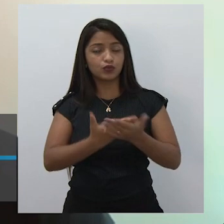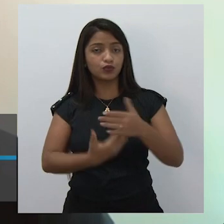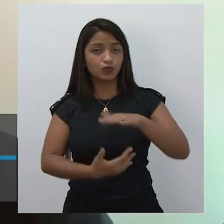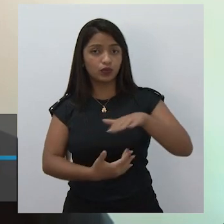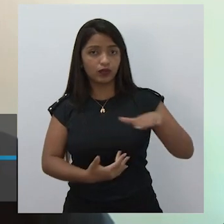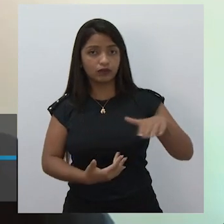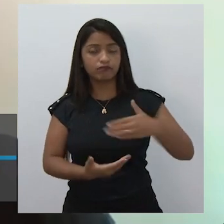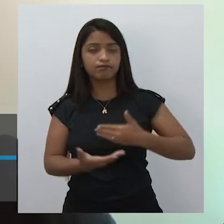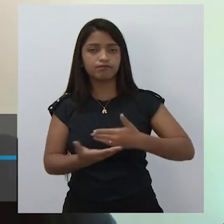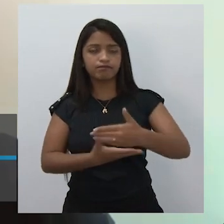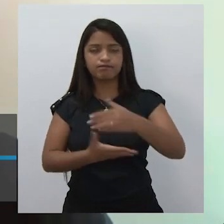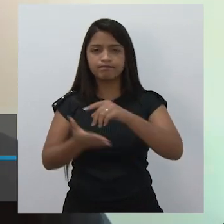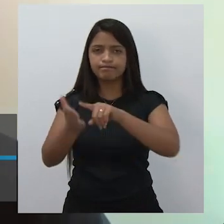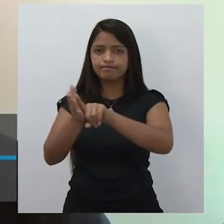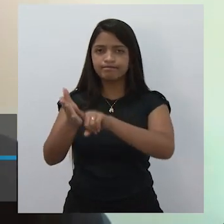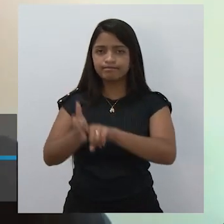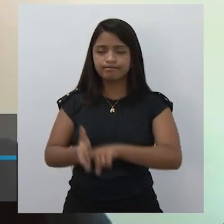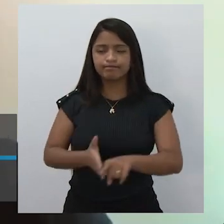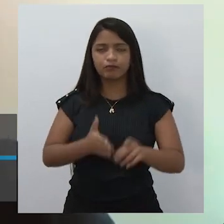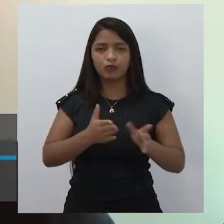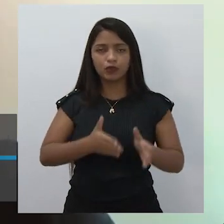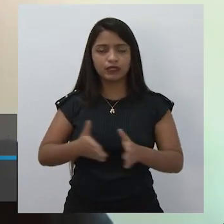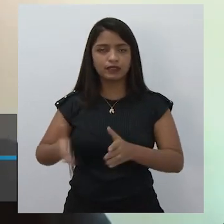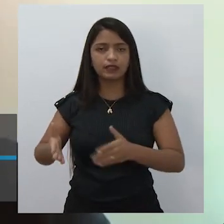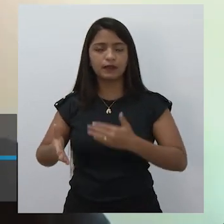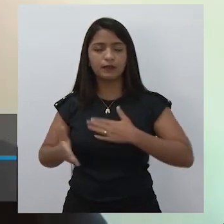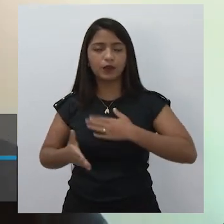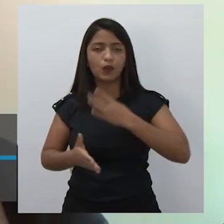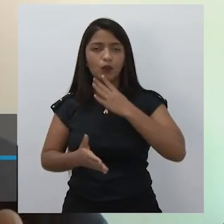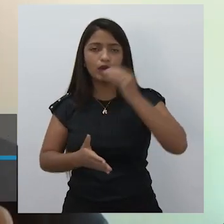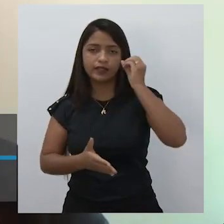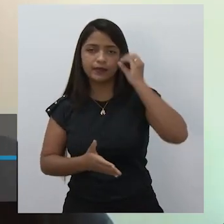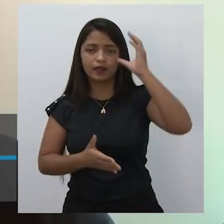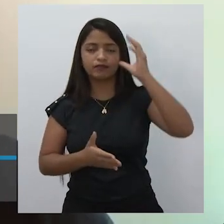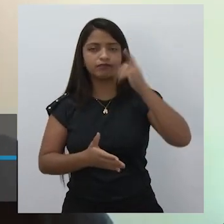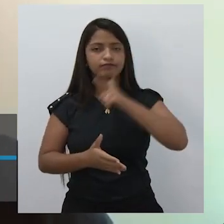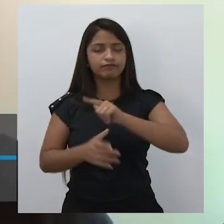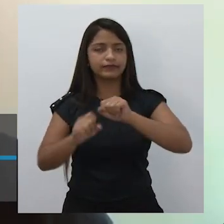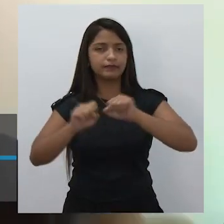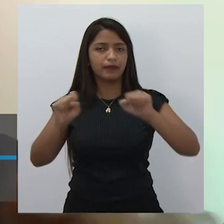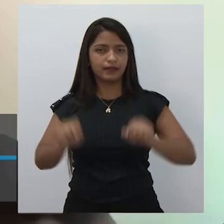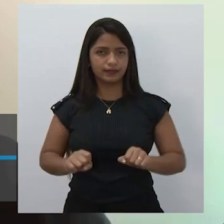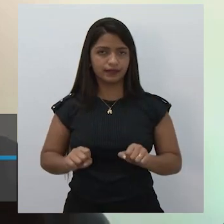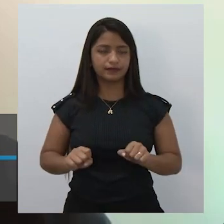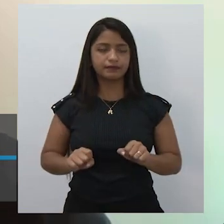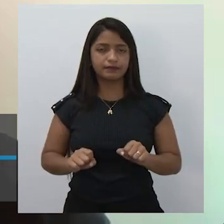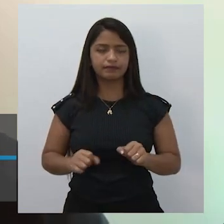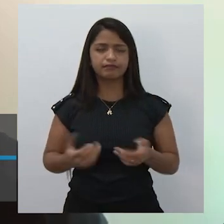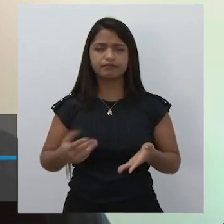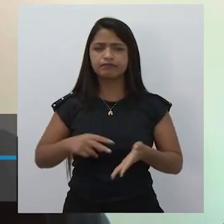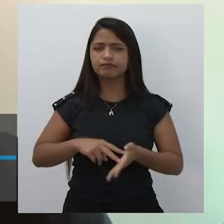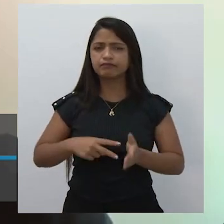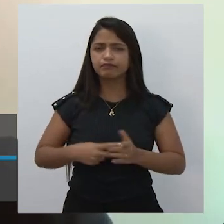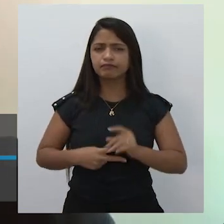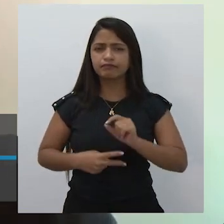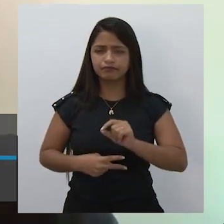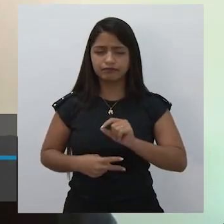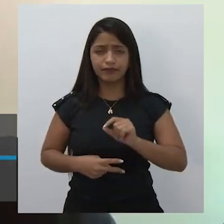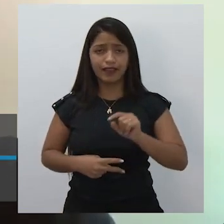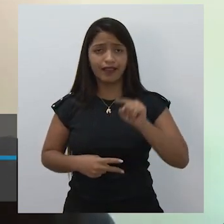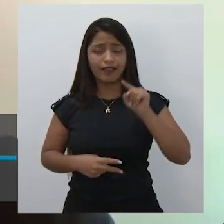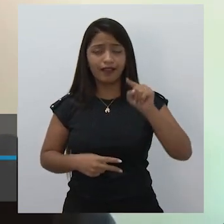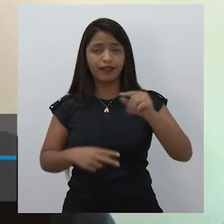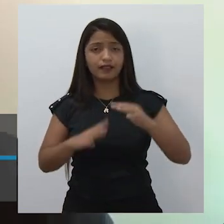pesquisar e estudar e organizar e sistematizar a construção do seu próprio conhecimento. E isso não quer dizer que a gente já não faça esse trabalho lá